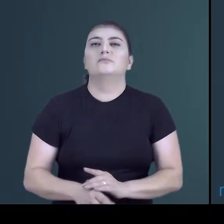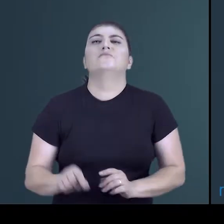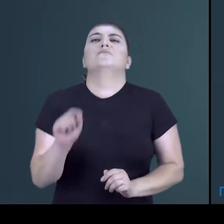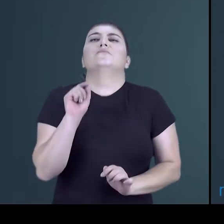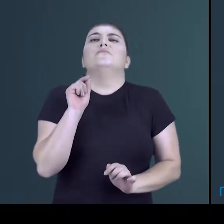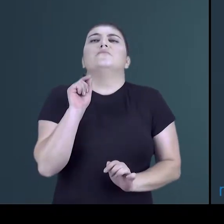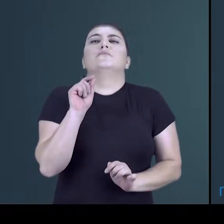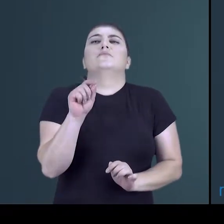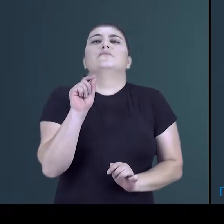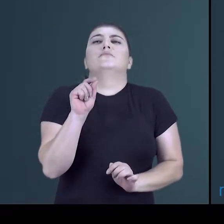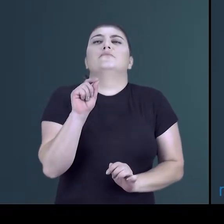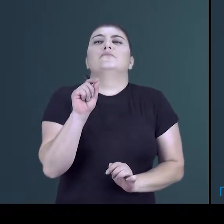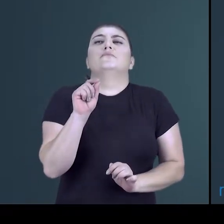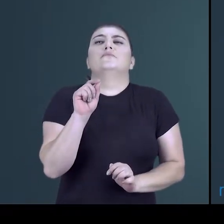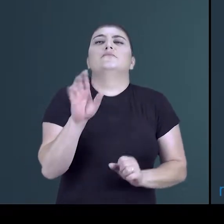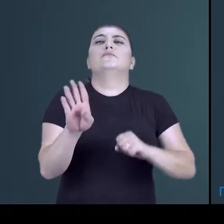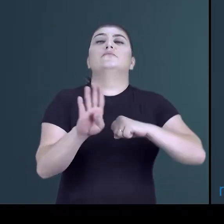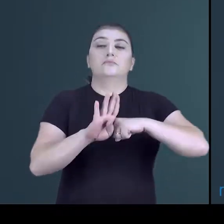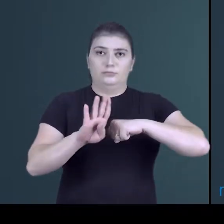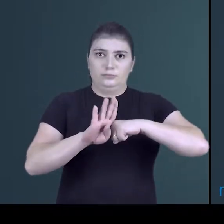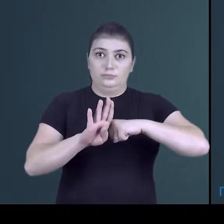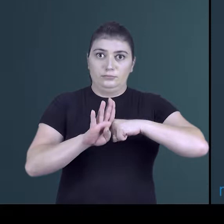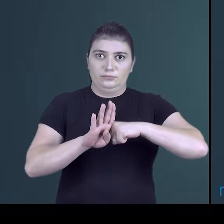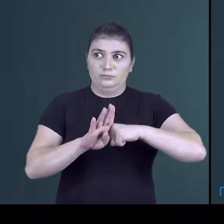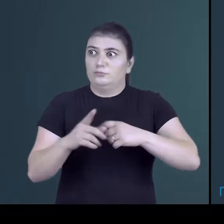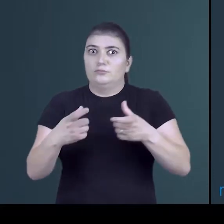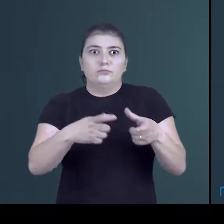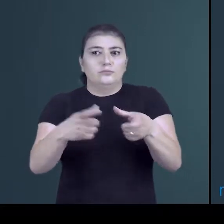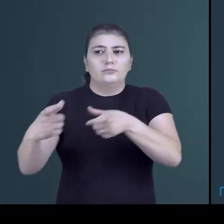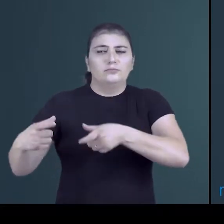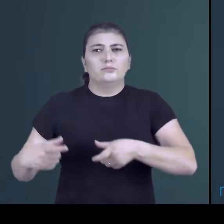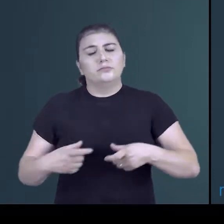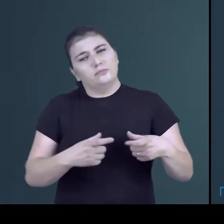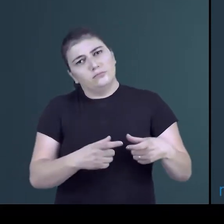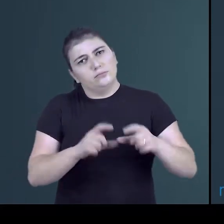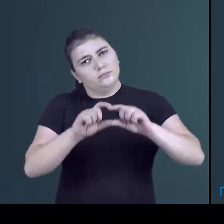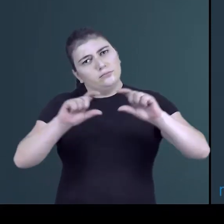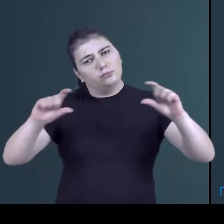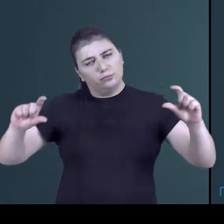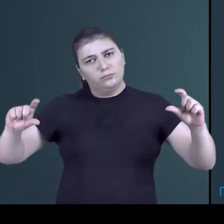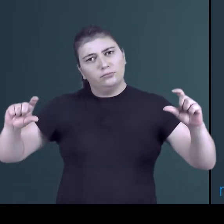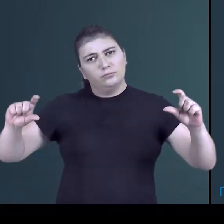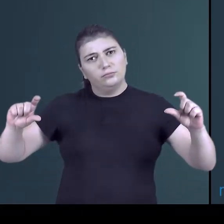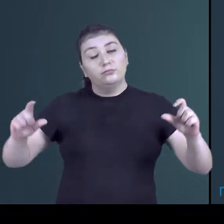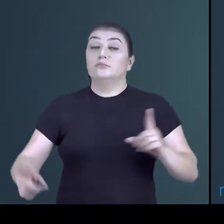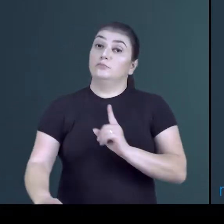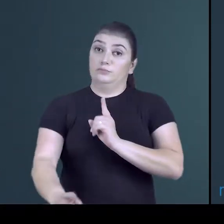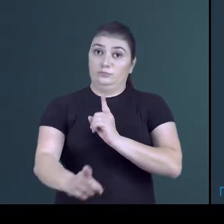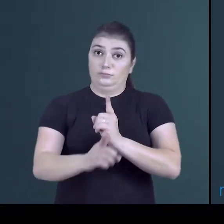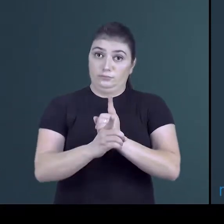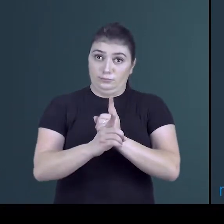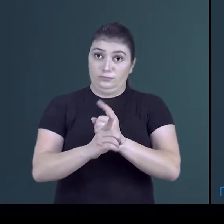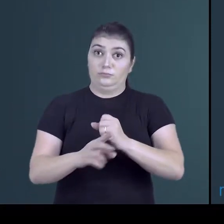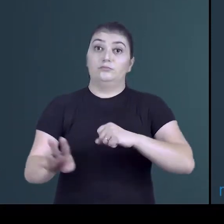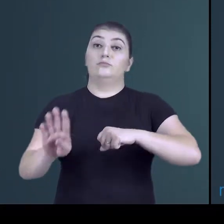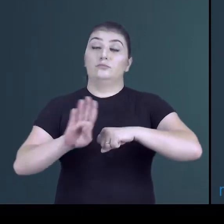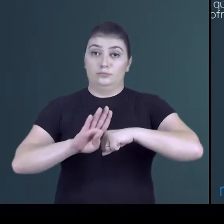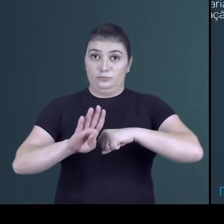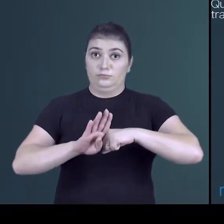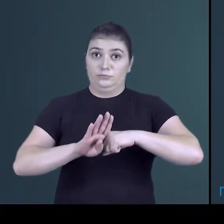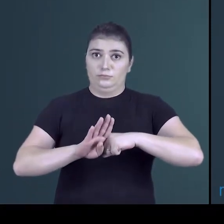momento, quem é o substantivo ou onde ele está. Após ter encontrado esse